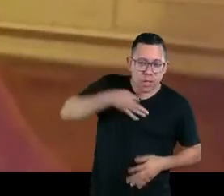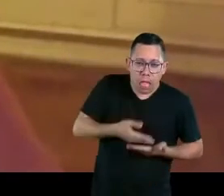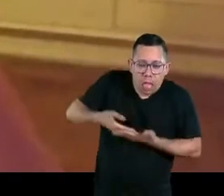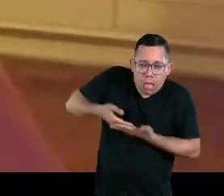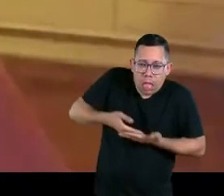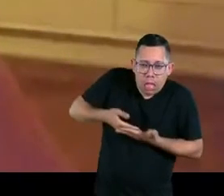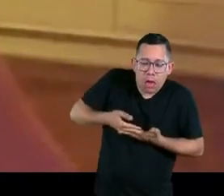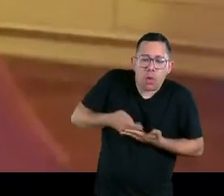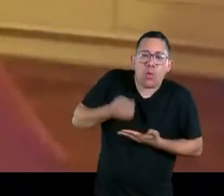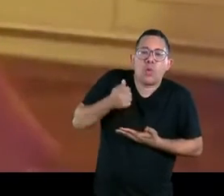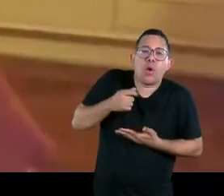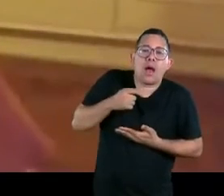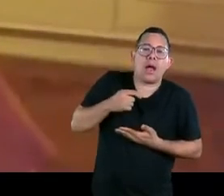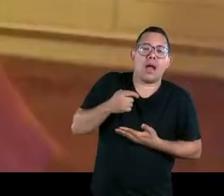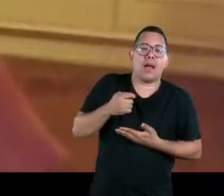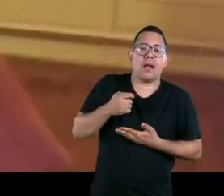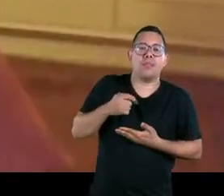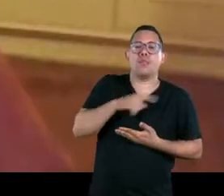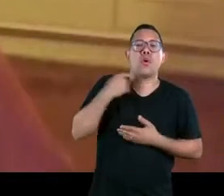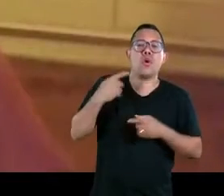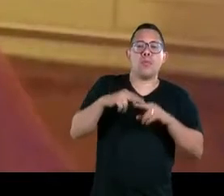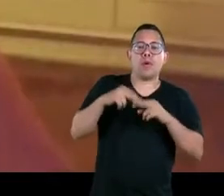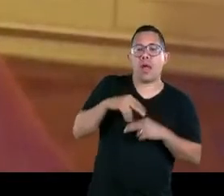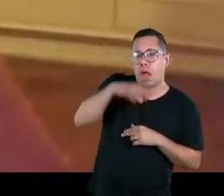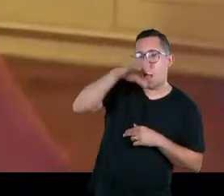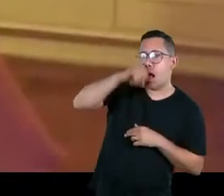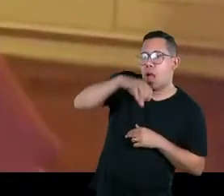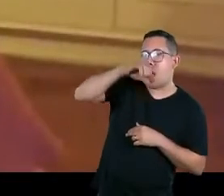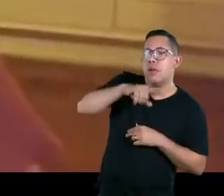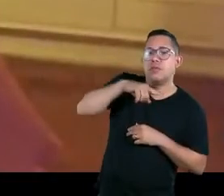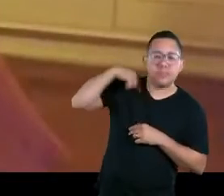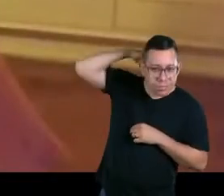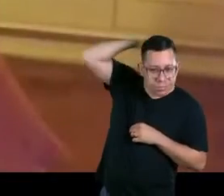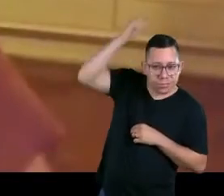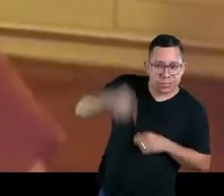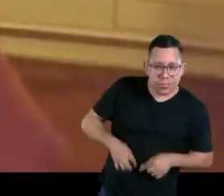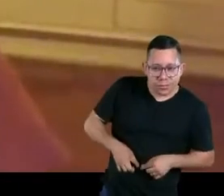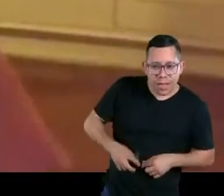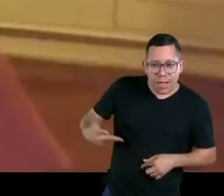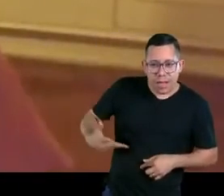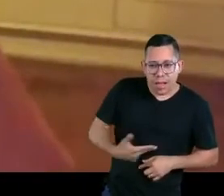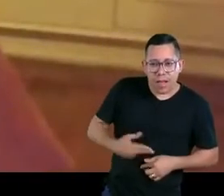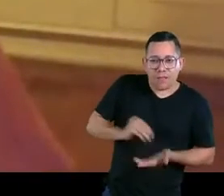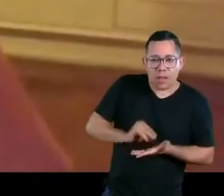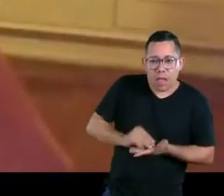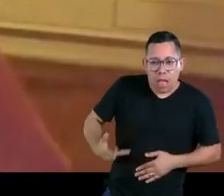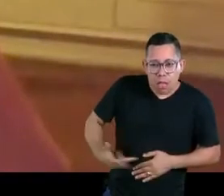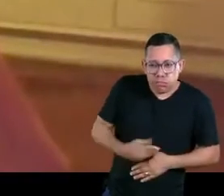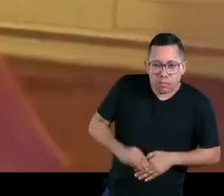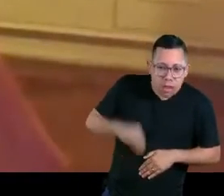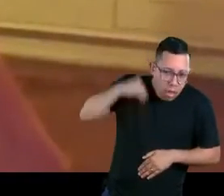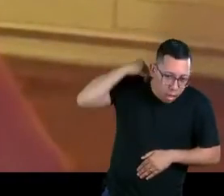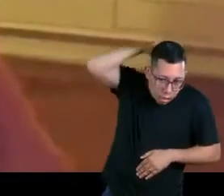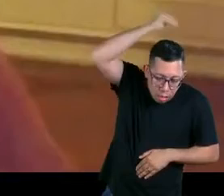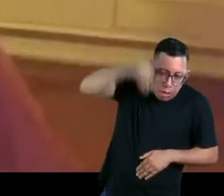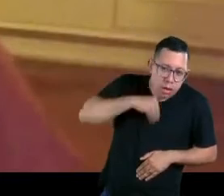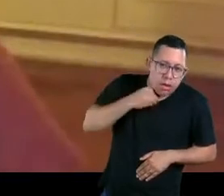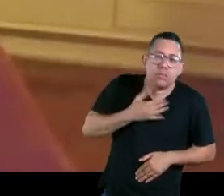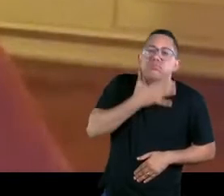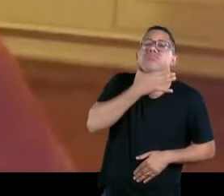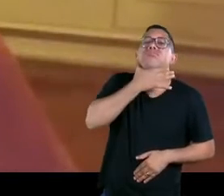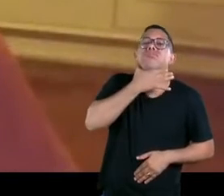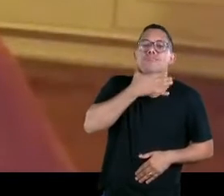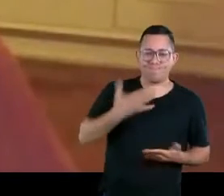ele quase morreu, né? A criança, ele conta que a criança, ele já estava quase